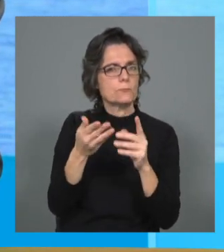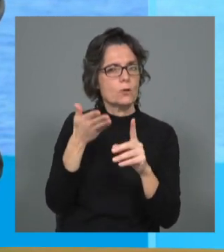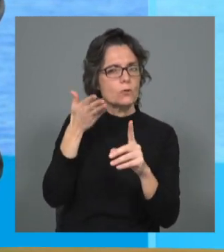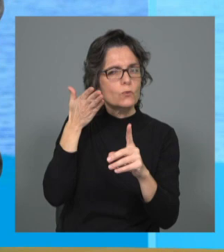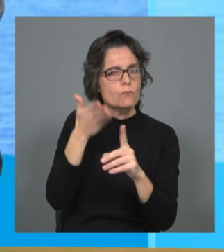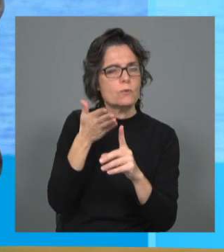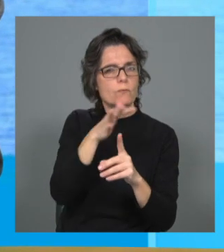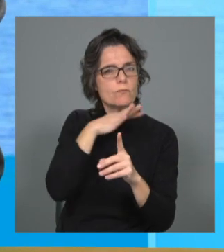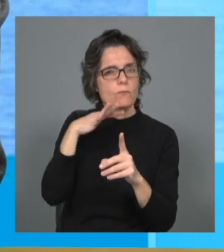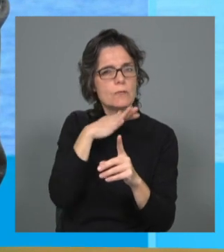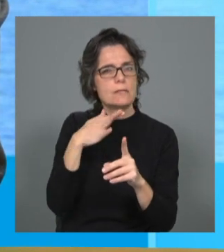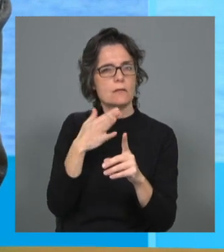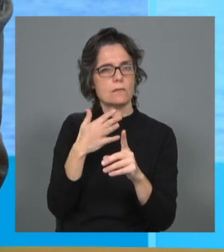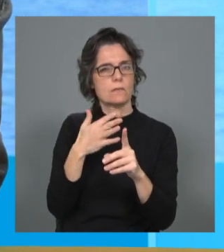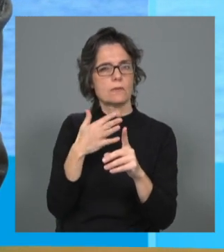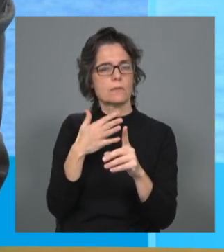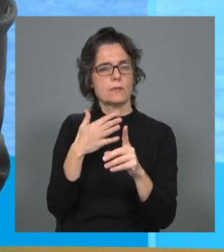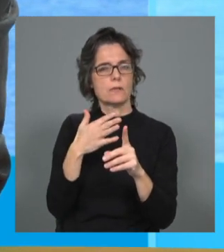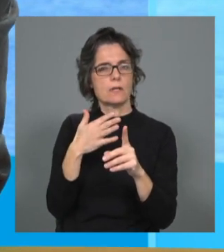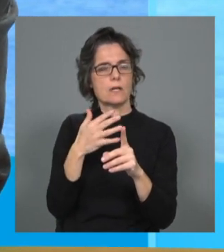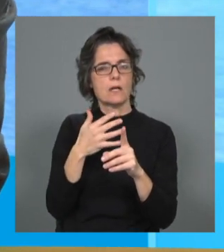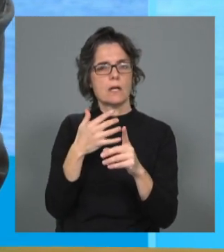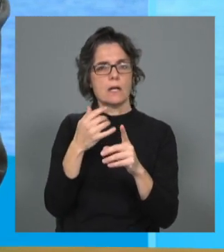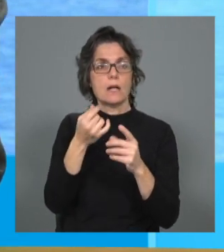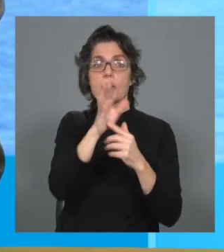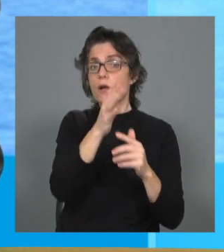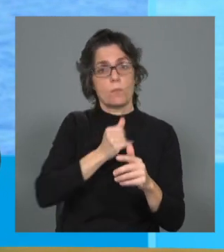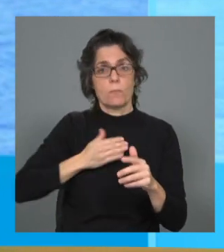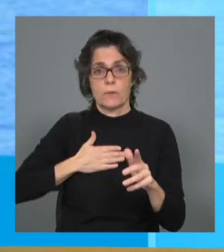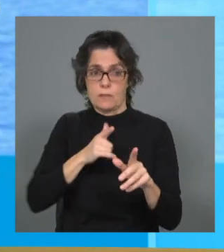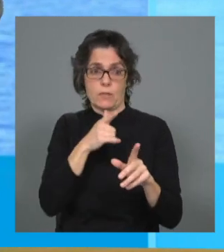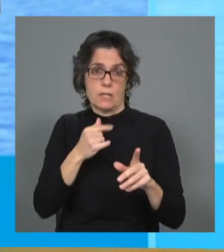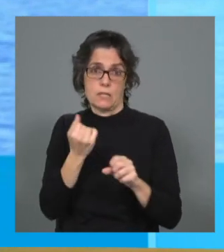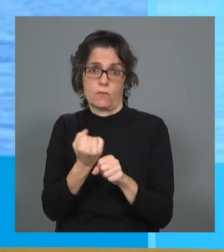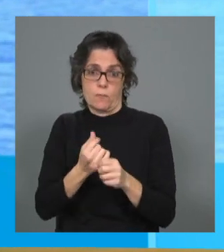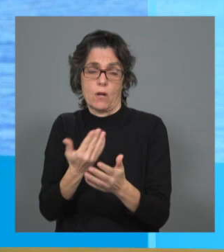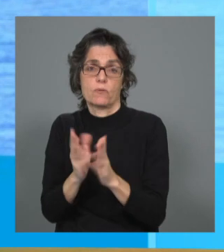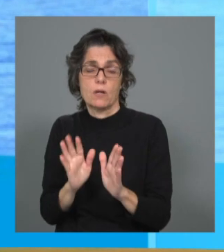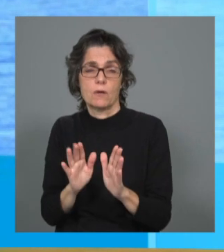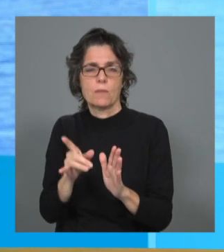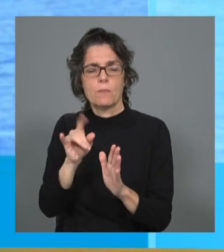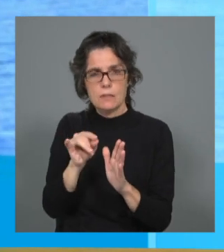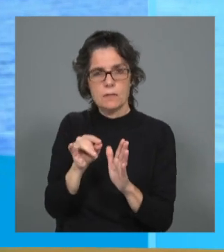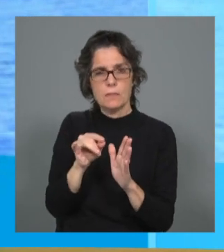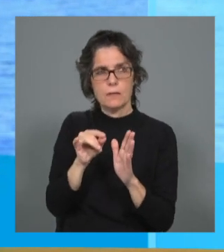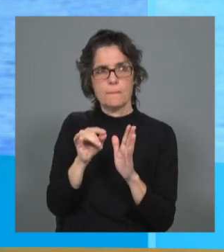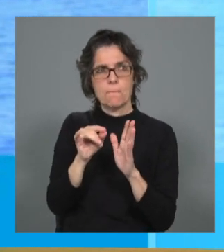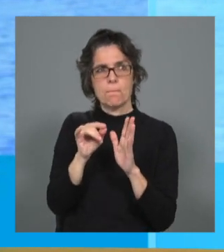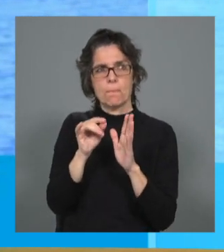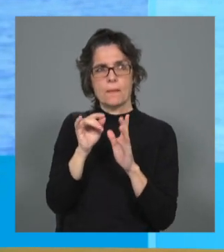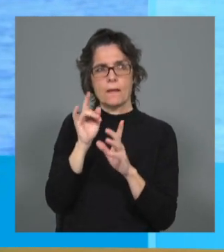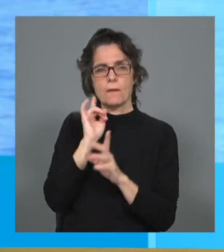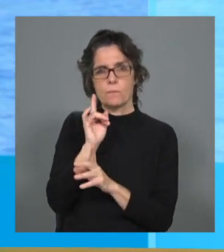famílias, ajudar as empresas, sim, porque são elas que geram emprego, mas provavelmente tem que haver aqui